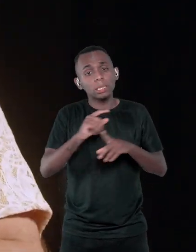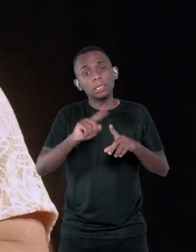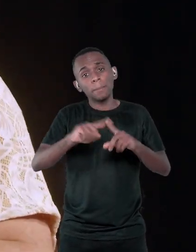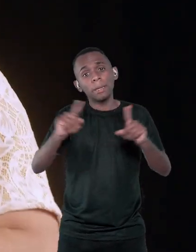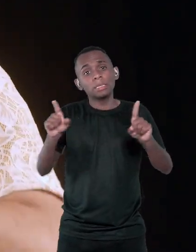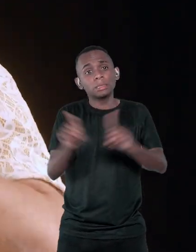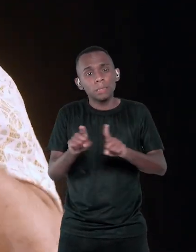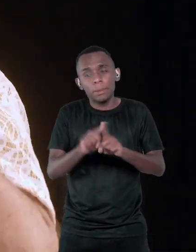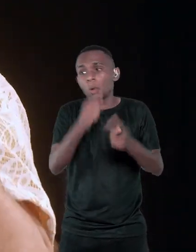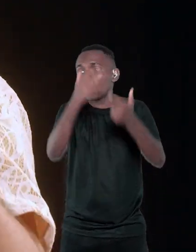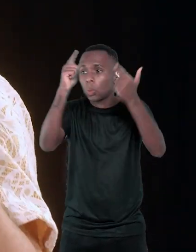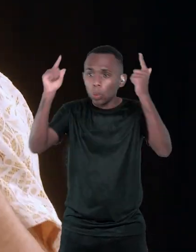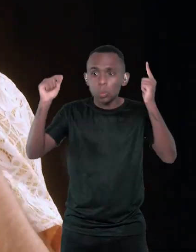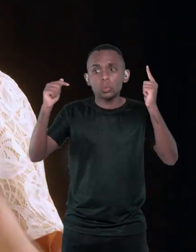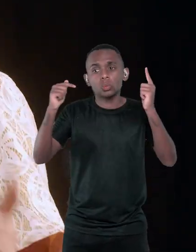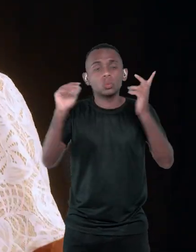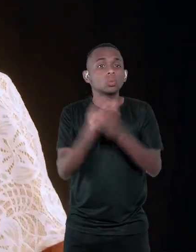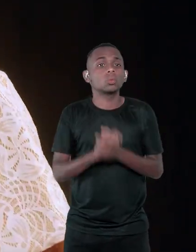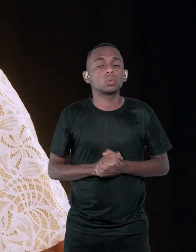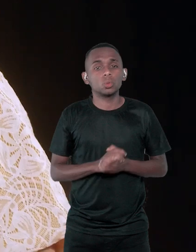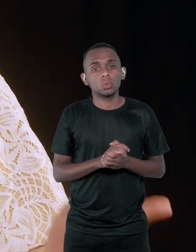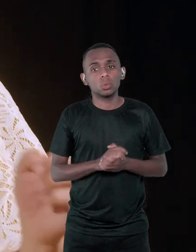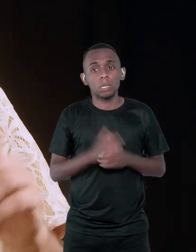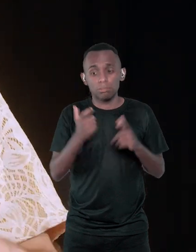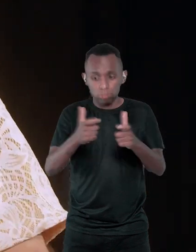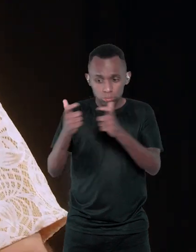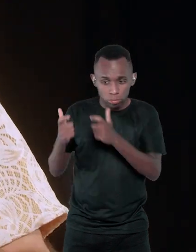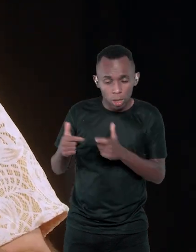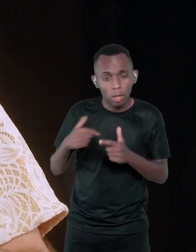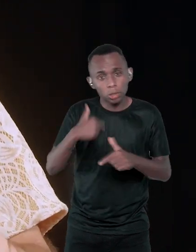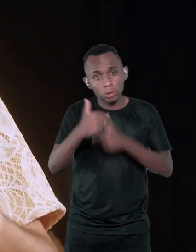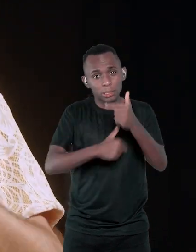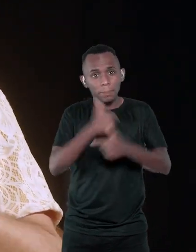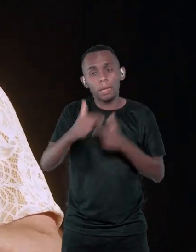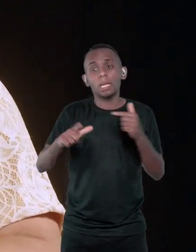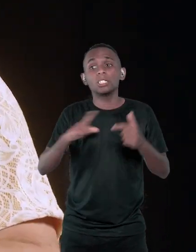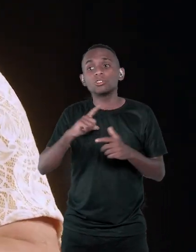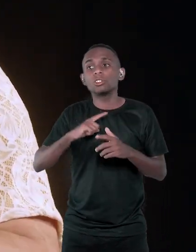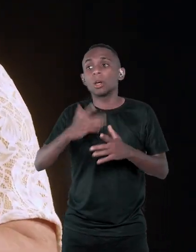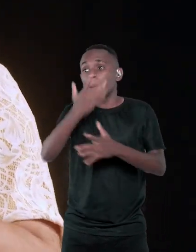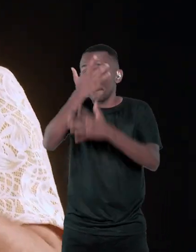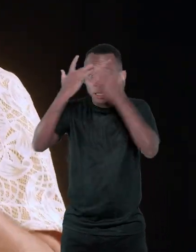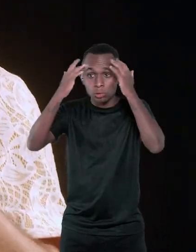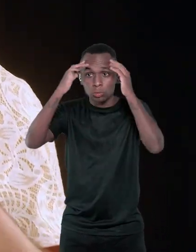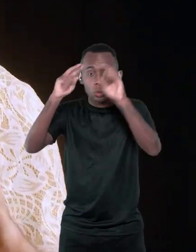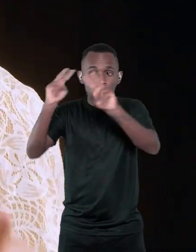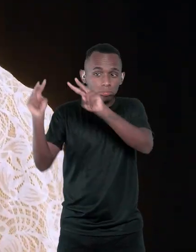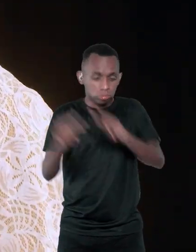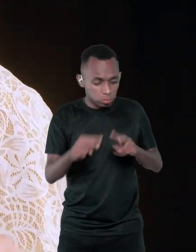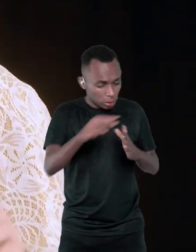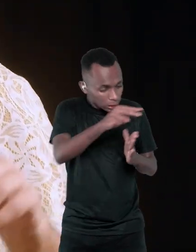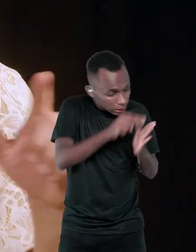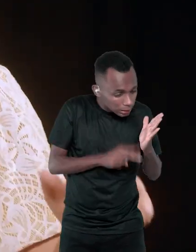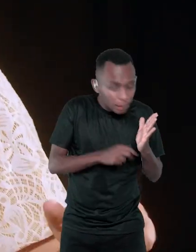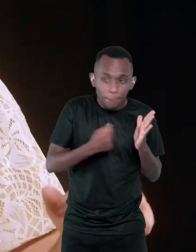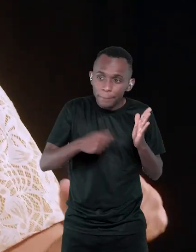veículos que eu trabalhava, você tinha os leitores para quem você escreve. Você tem que ter certeza de que você está dando um prazer para essas